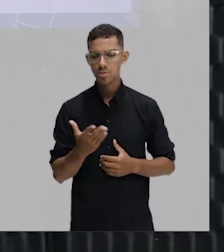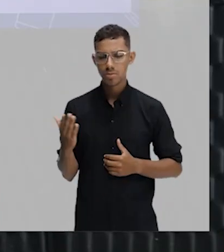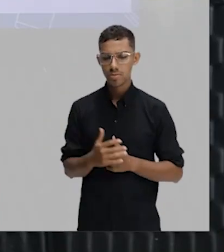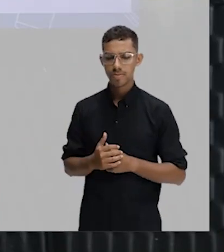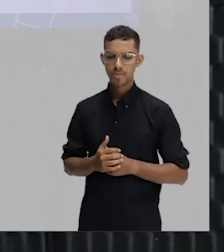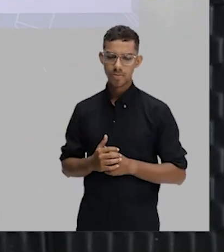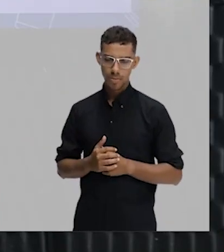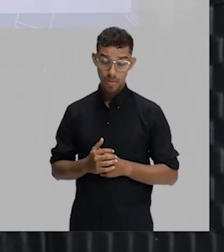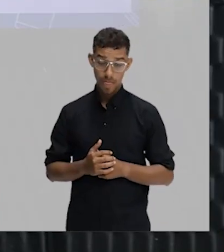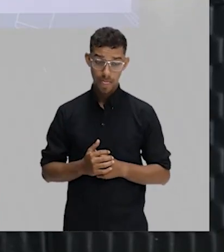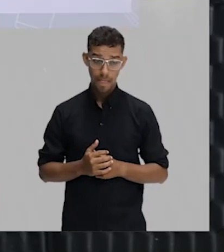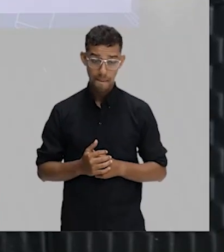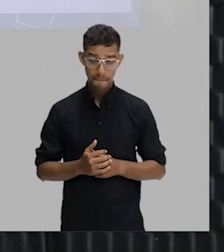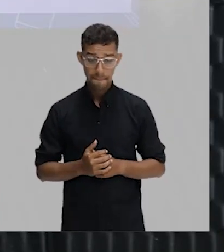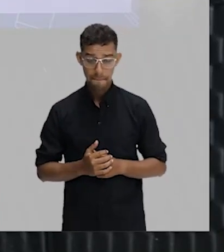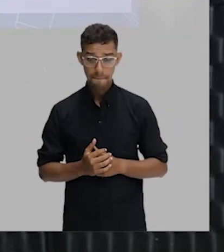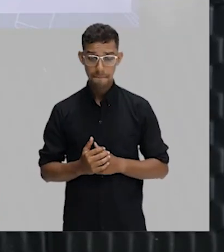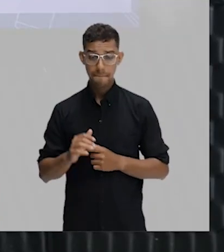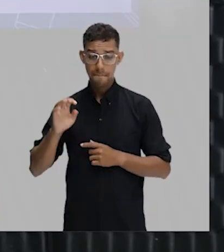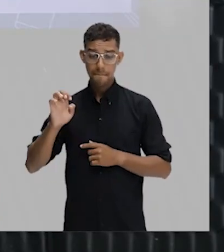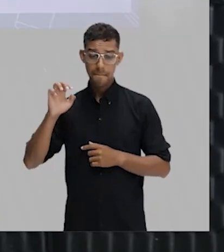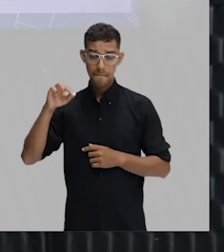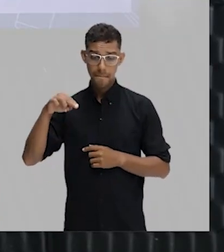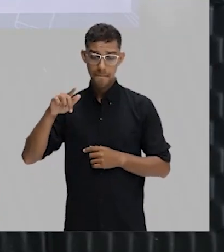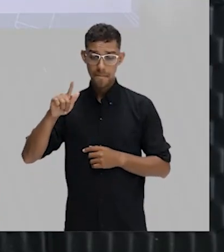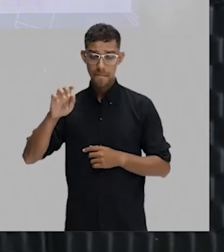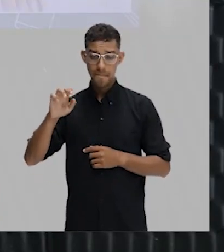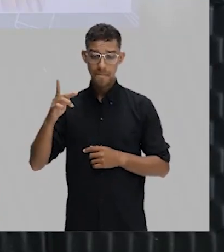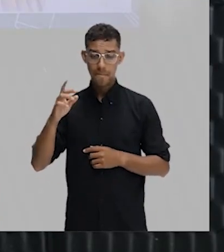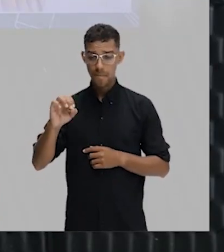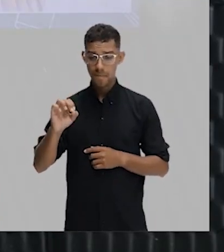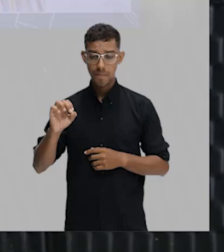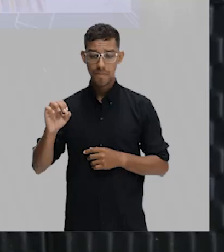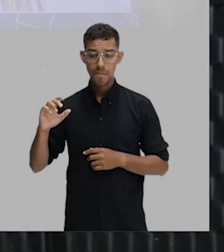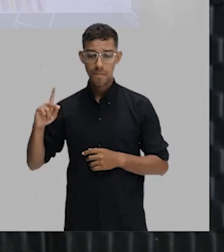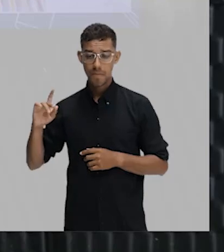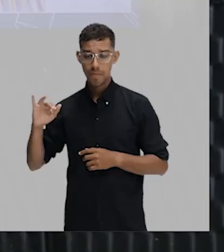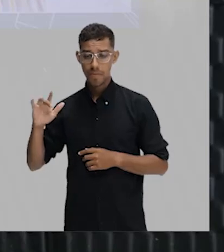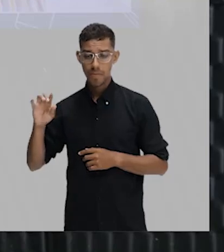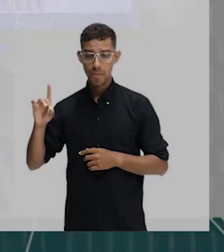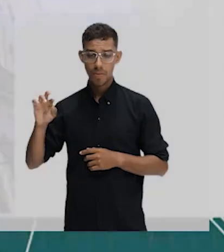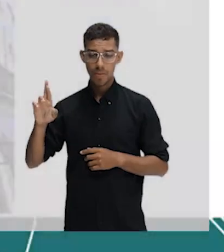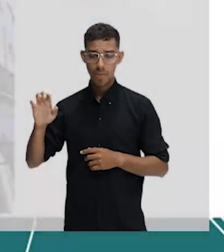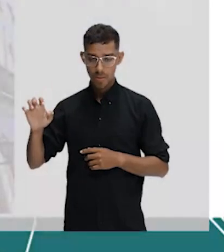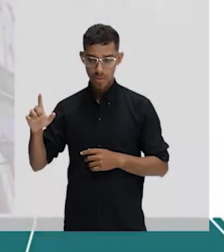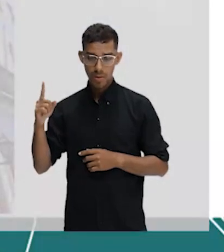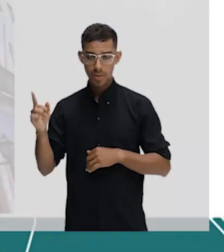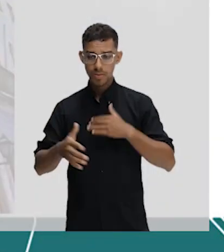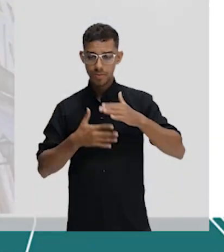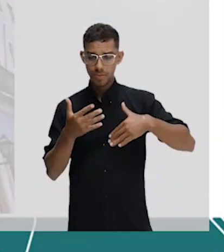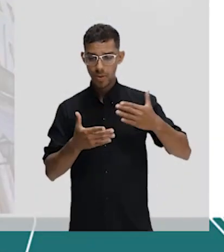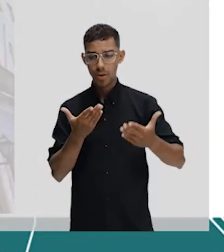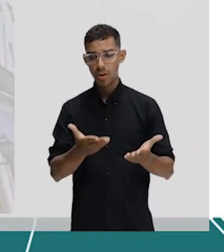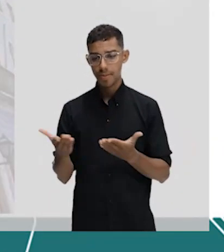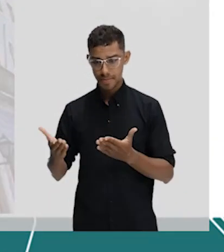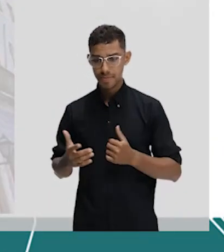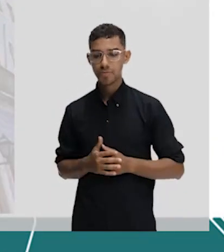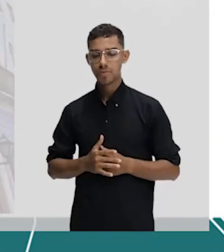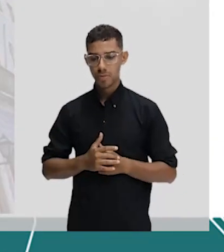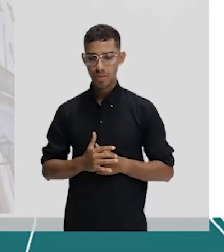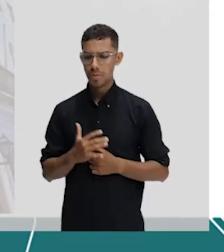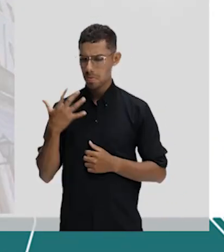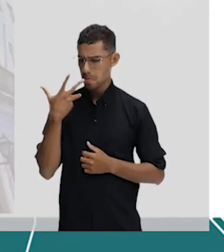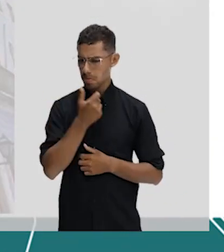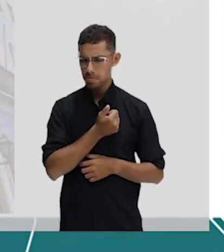Engenho de Pidaré, exposições, biblioteca, cine-teatro, entre outros. Vamos lá. Casa do Tambor de Crioula, que por si só o prédio